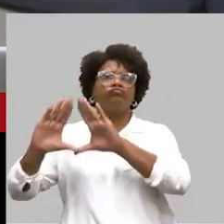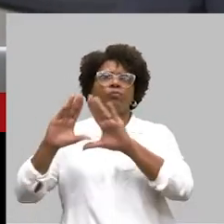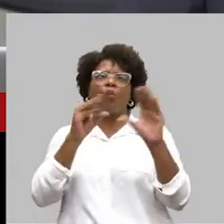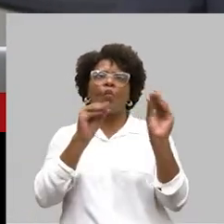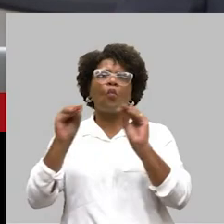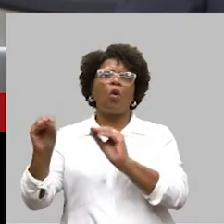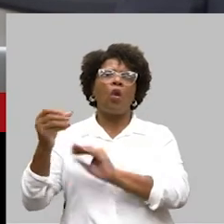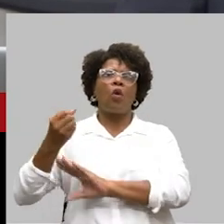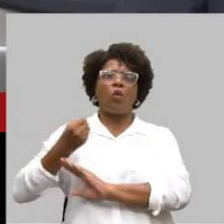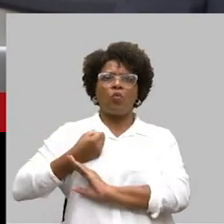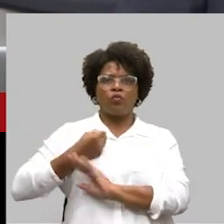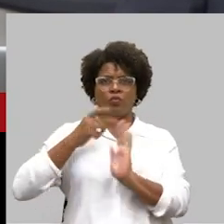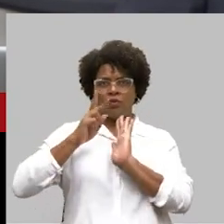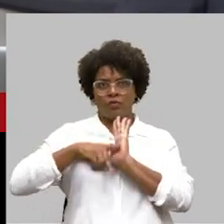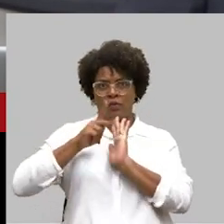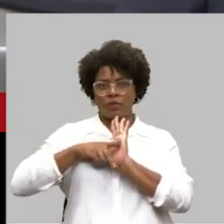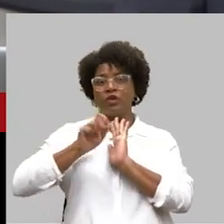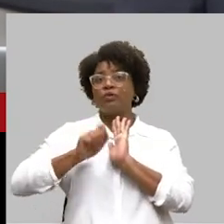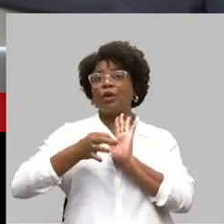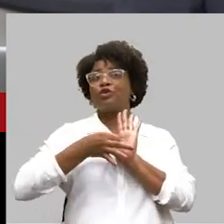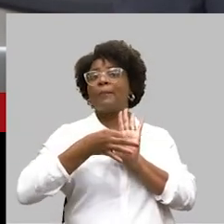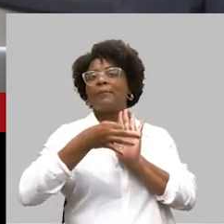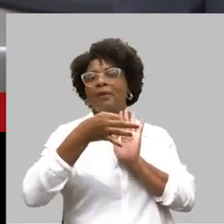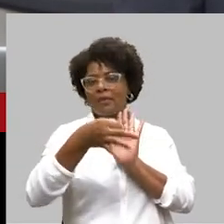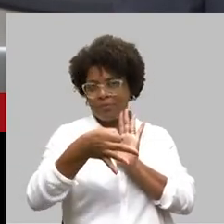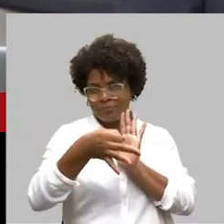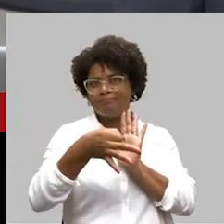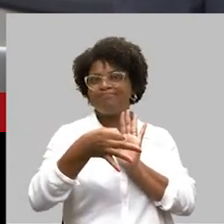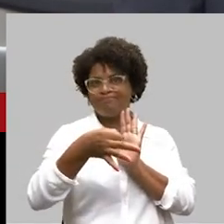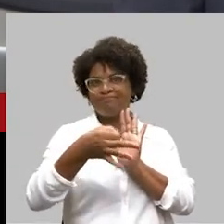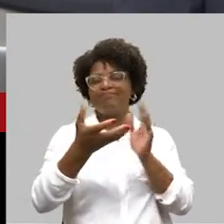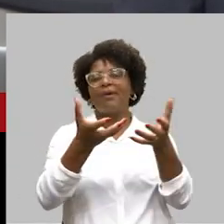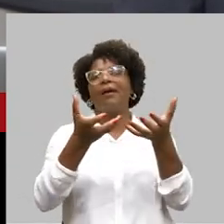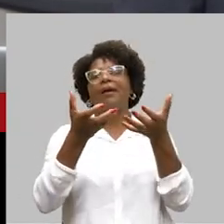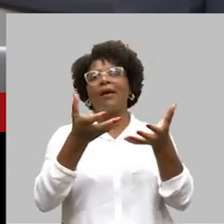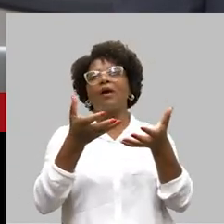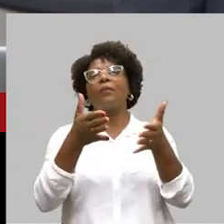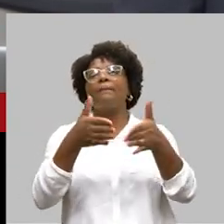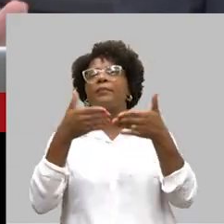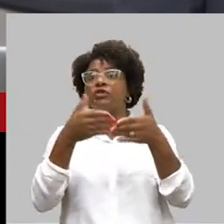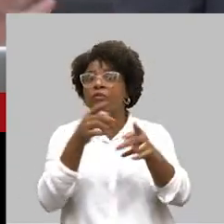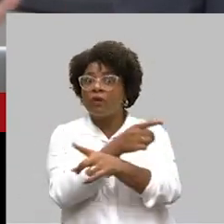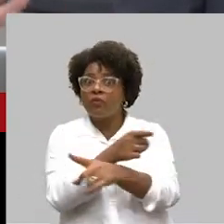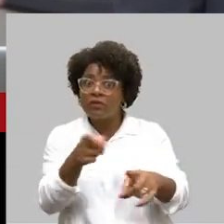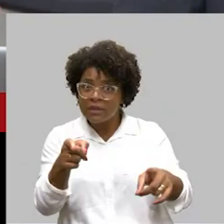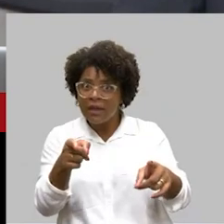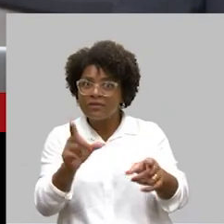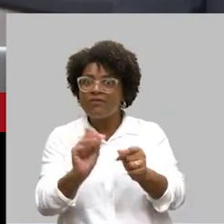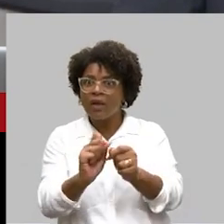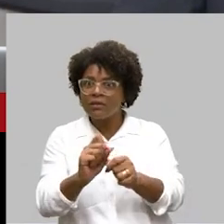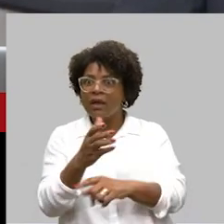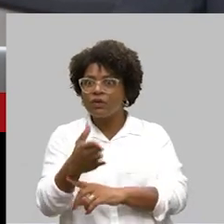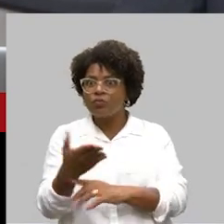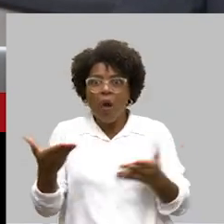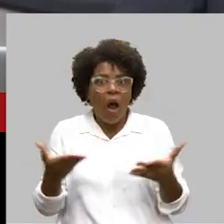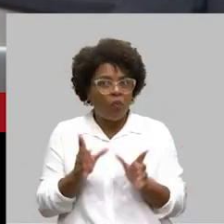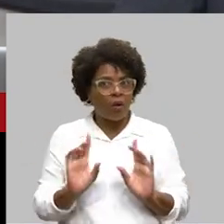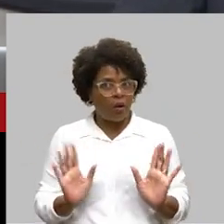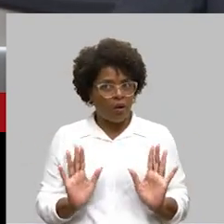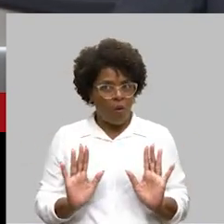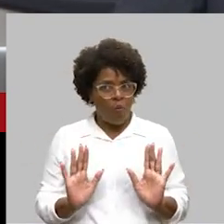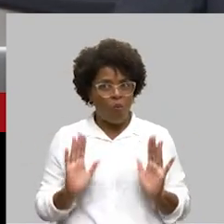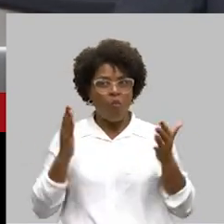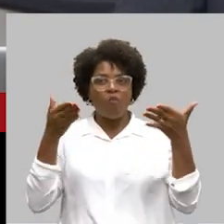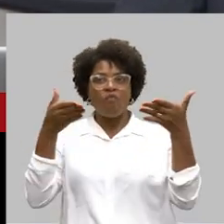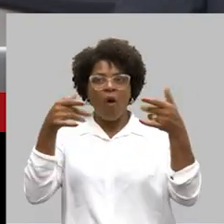opinião sobre esse projeto então a gente queria pedir essa mobilização não agora porque agora a gente vai concentrar aqui na na na